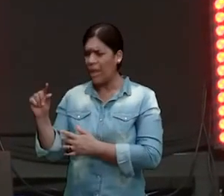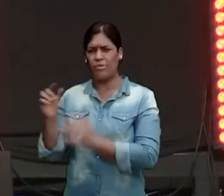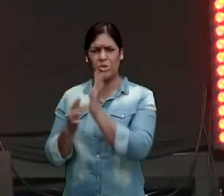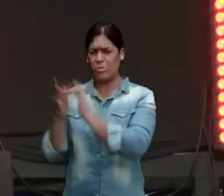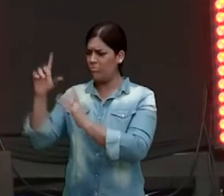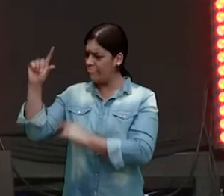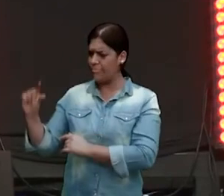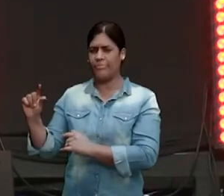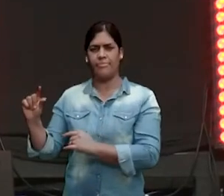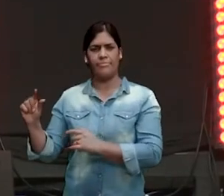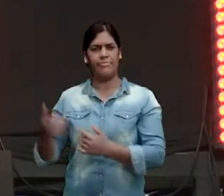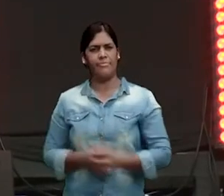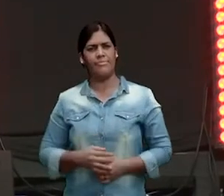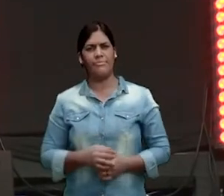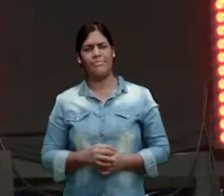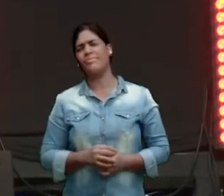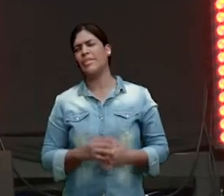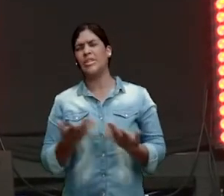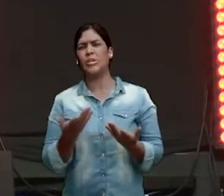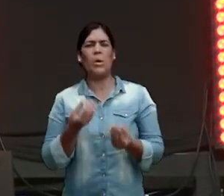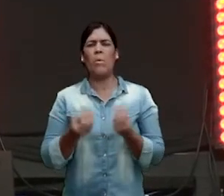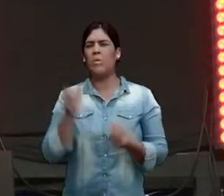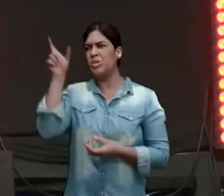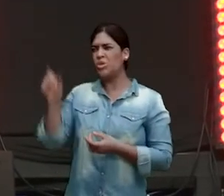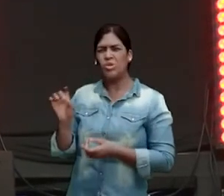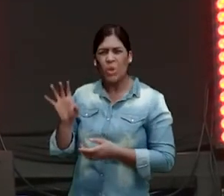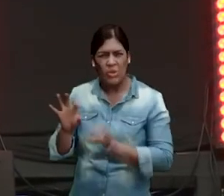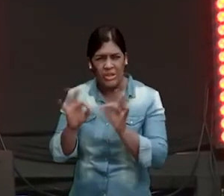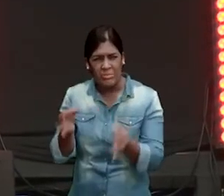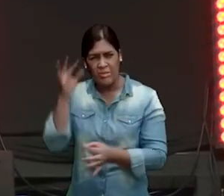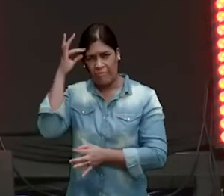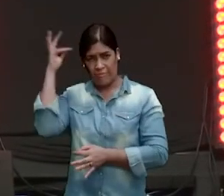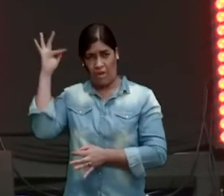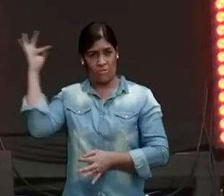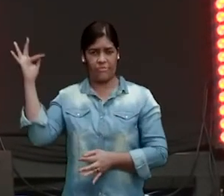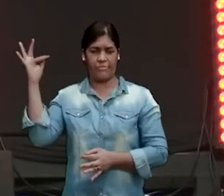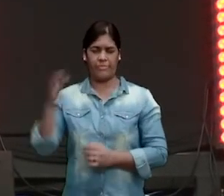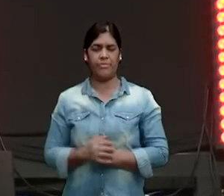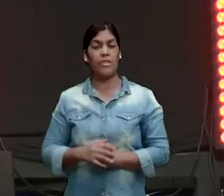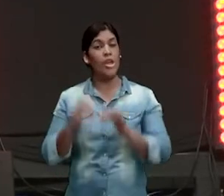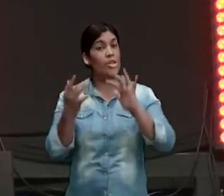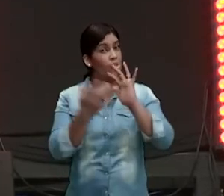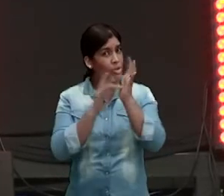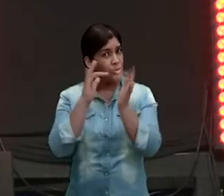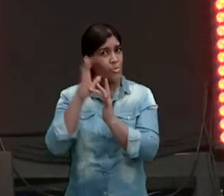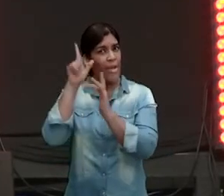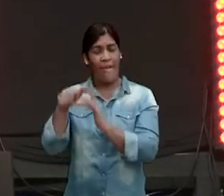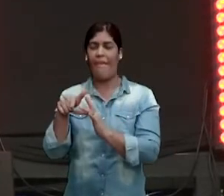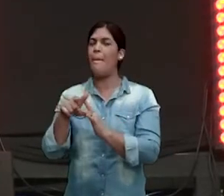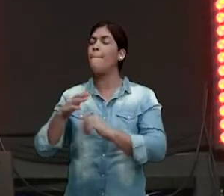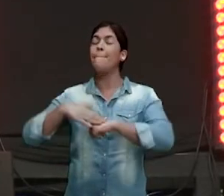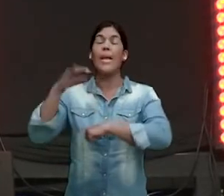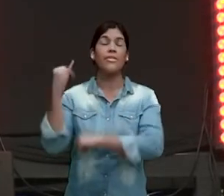colocar ele só como um filósofo Jesus é a figura mais importante do